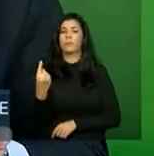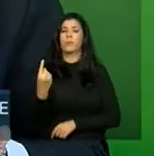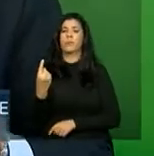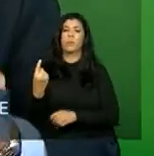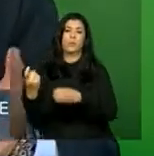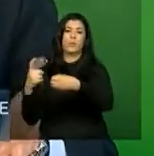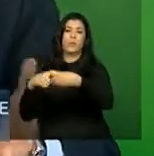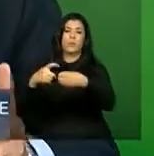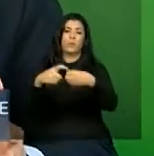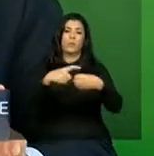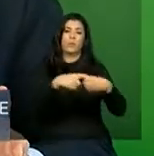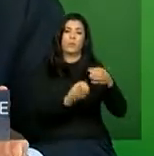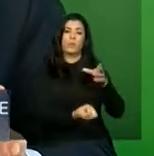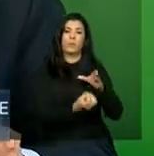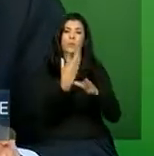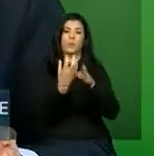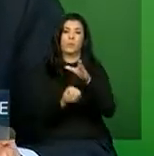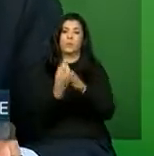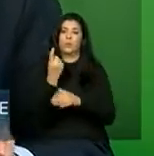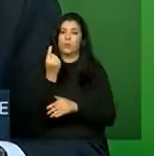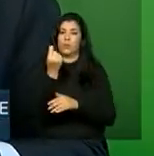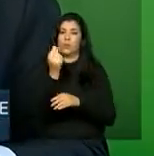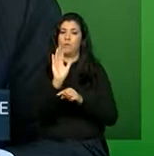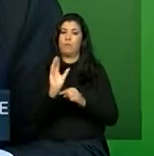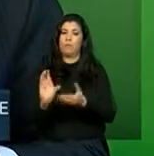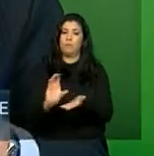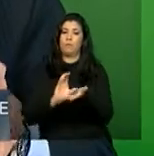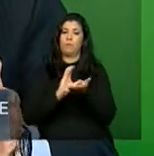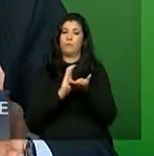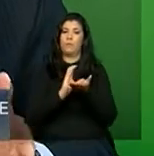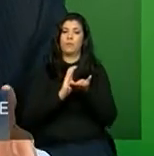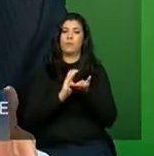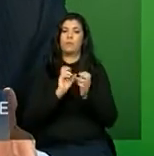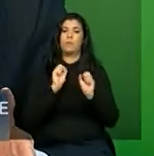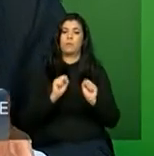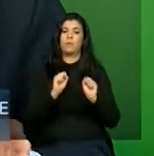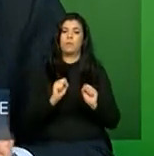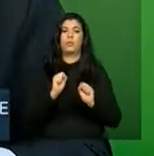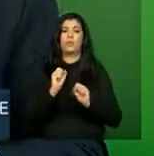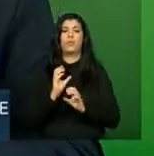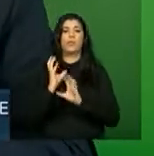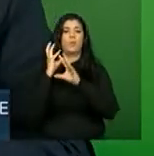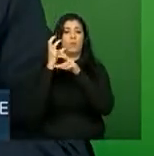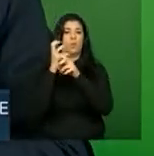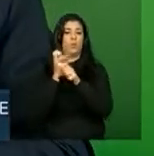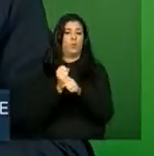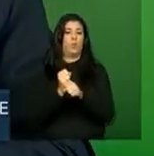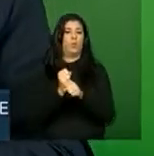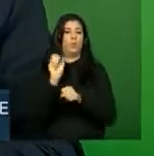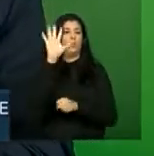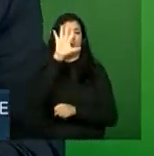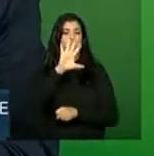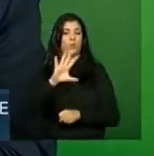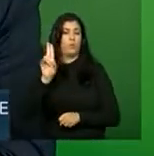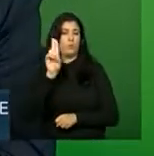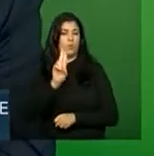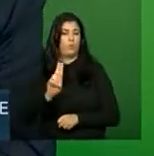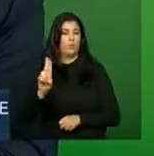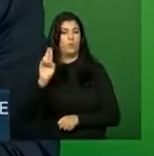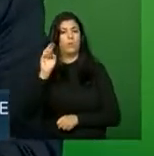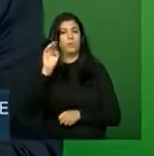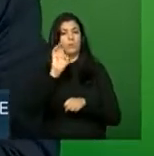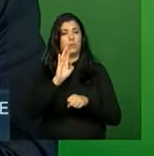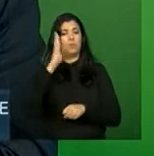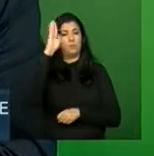dessas fontes de recursos que poderão ser orçamento Geral da União financiamento